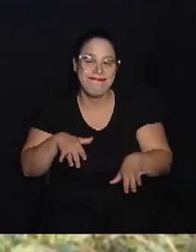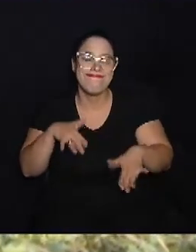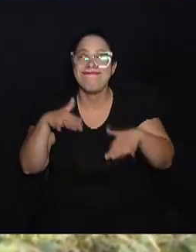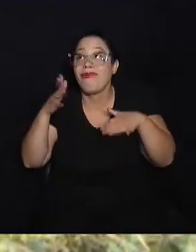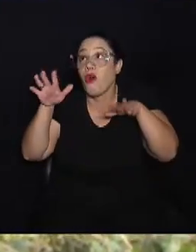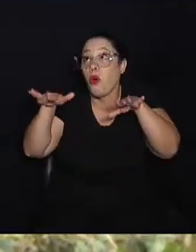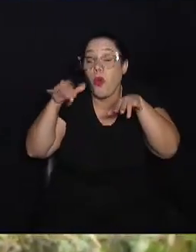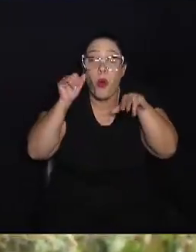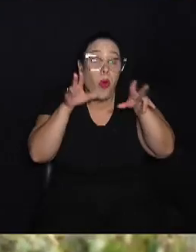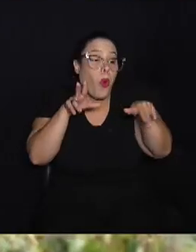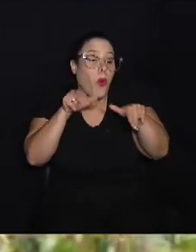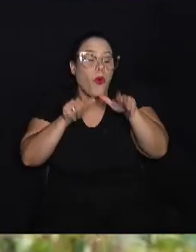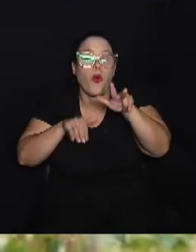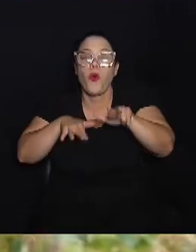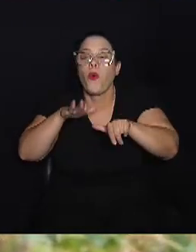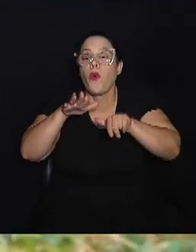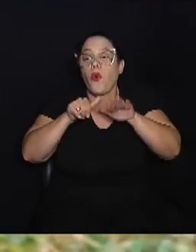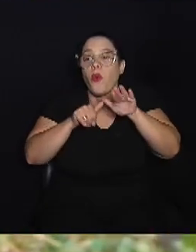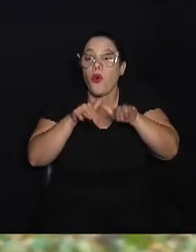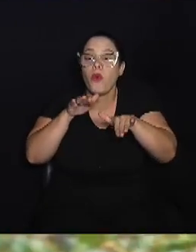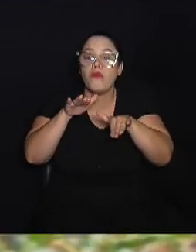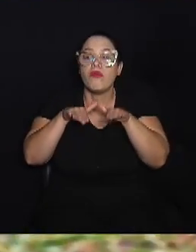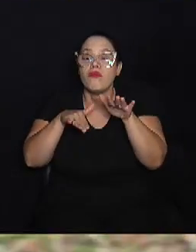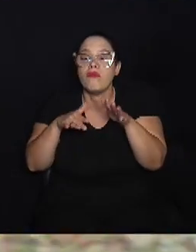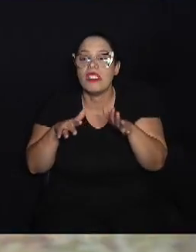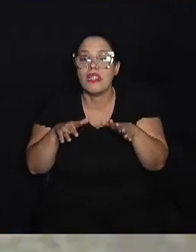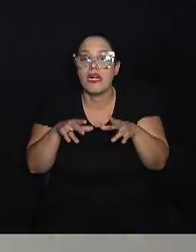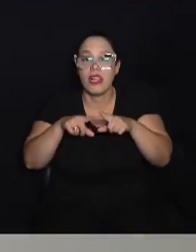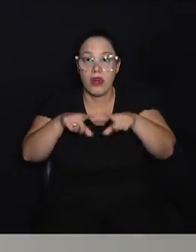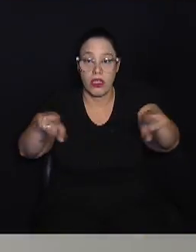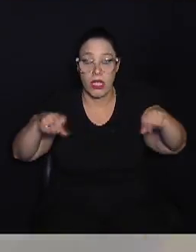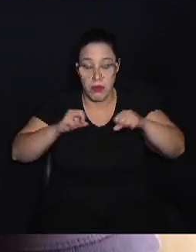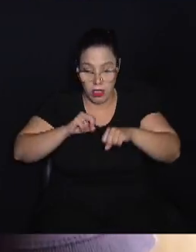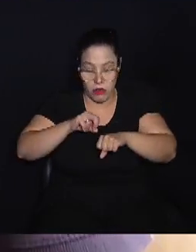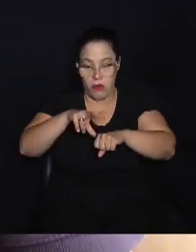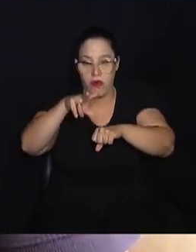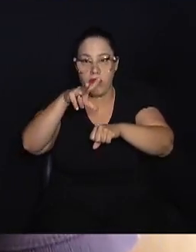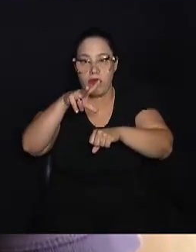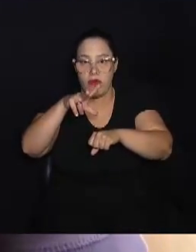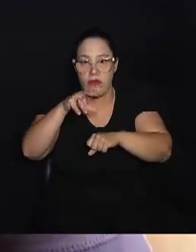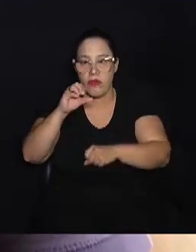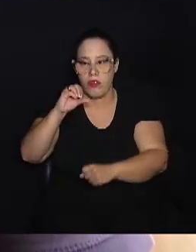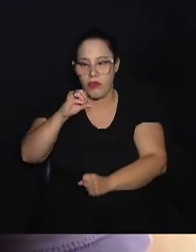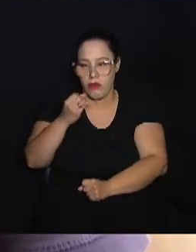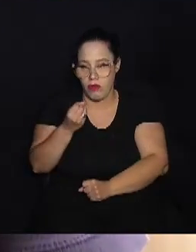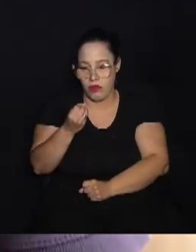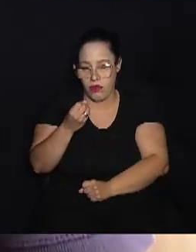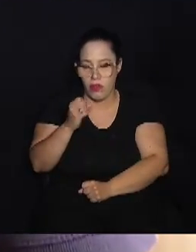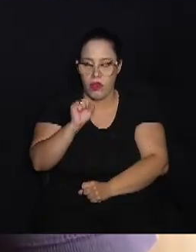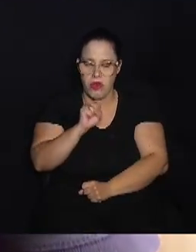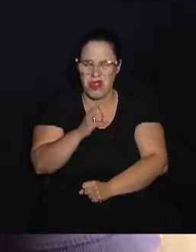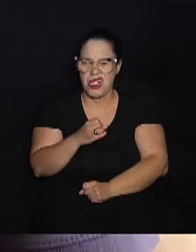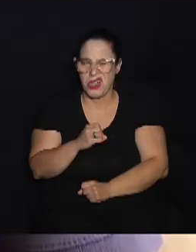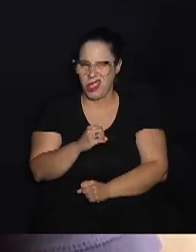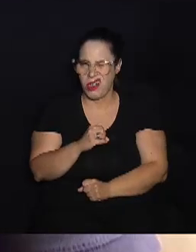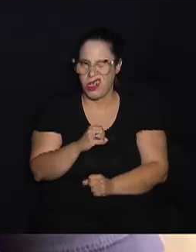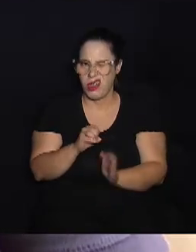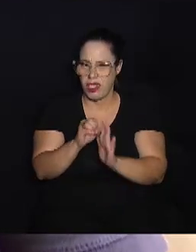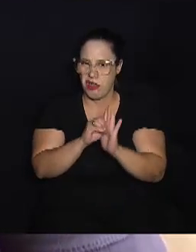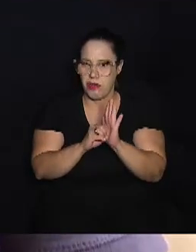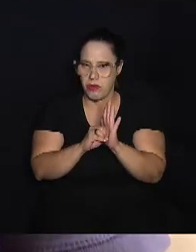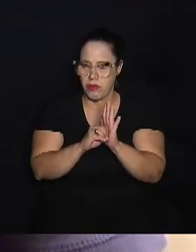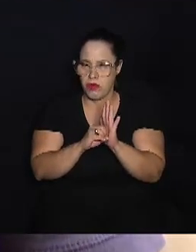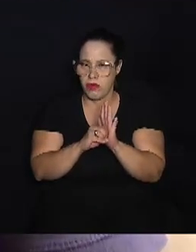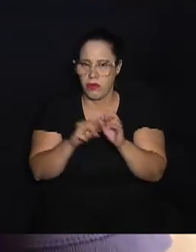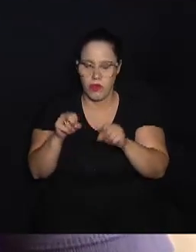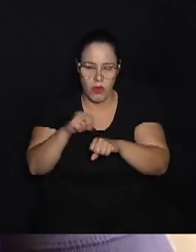atenção das cachorras e, consequentemente, espalham o vírus. Nos anos 90, nos anos 80, você tinha a transmissão do